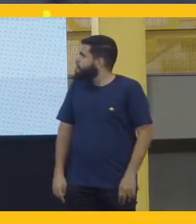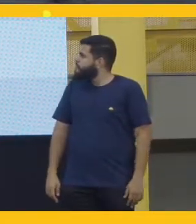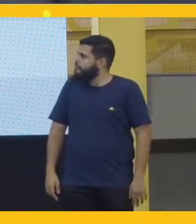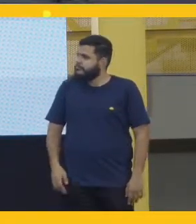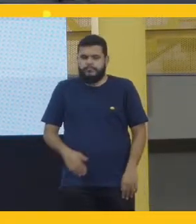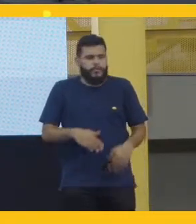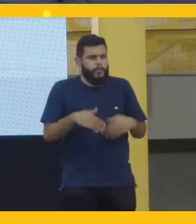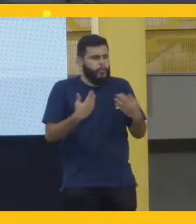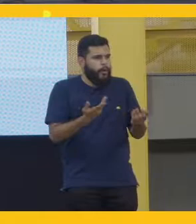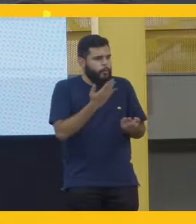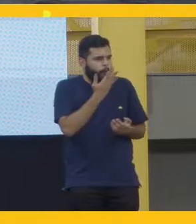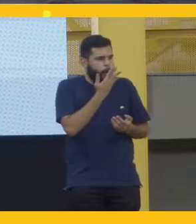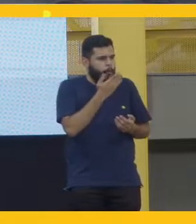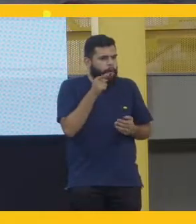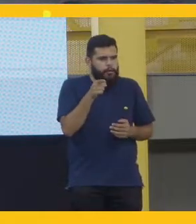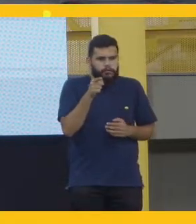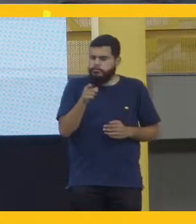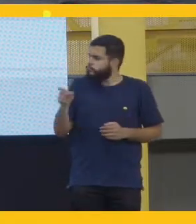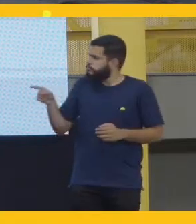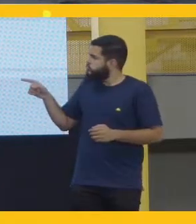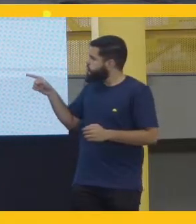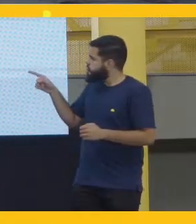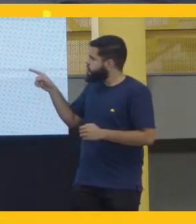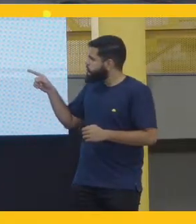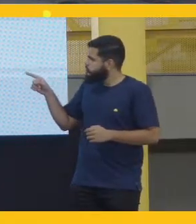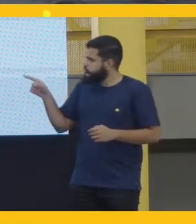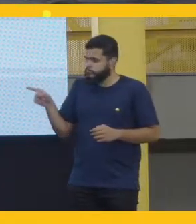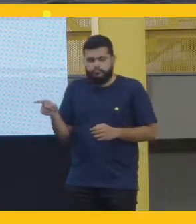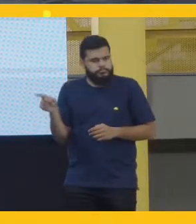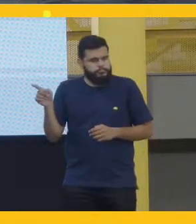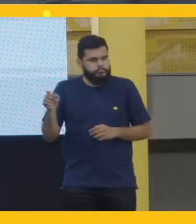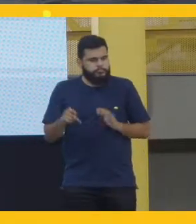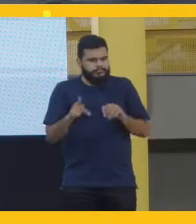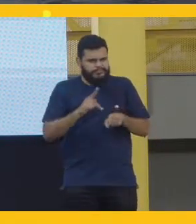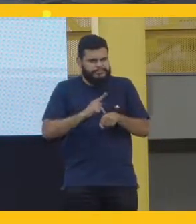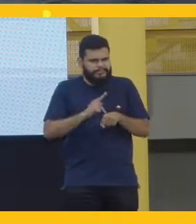Qual é a cor que você vê quando se apagam todas as luzes?